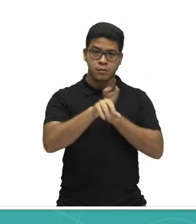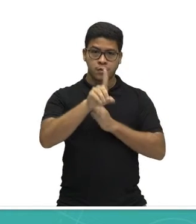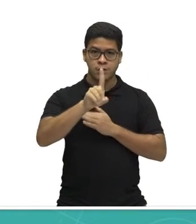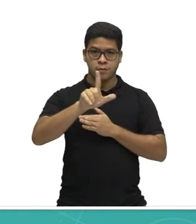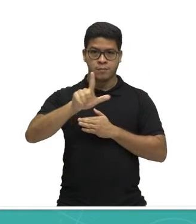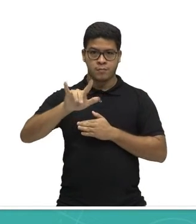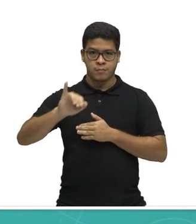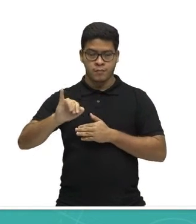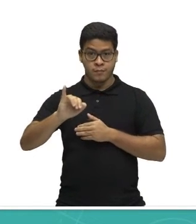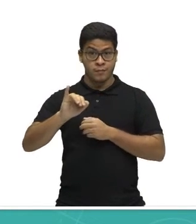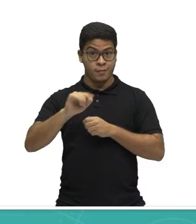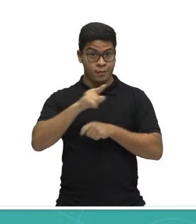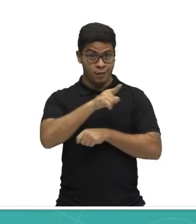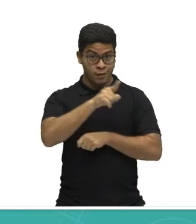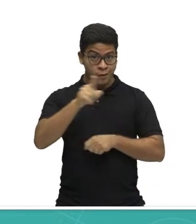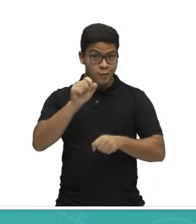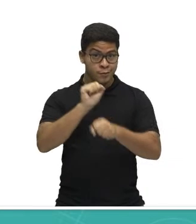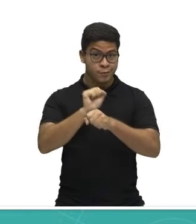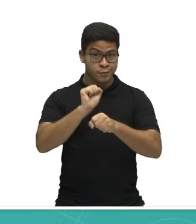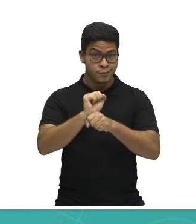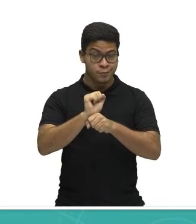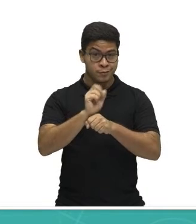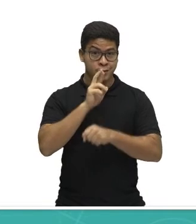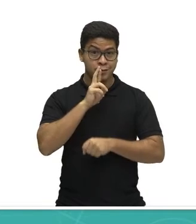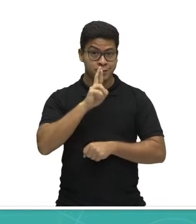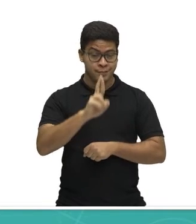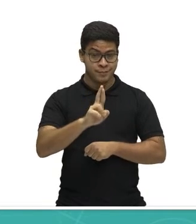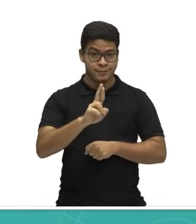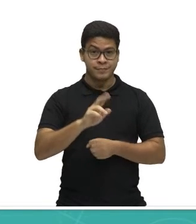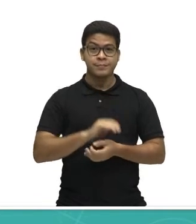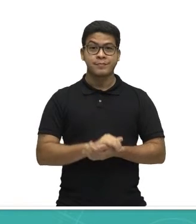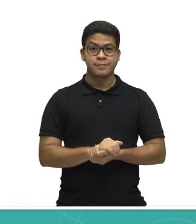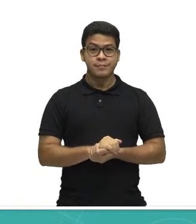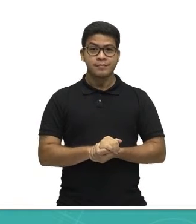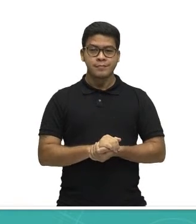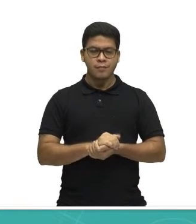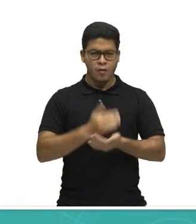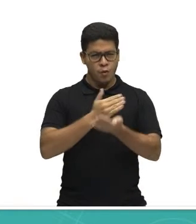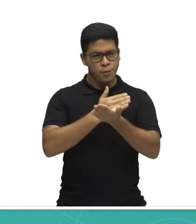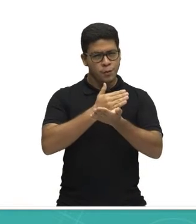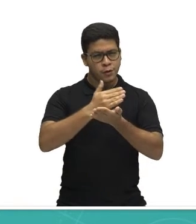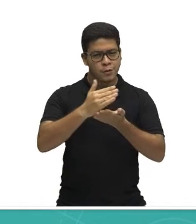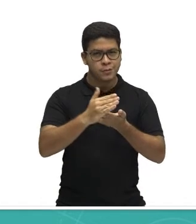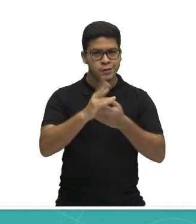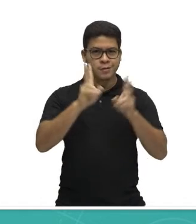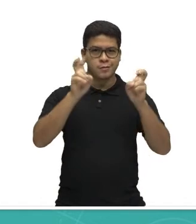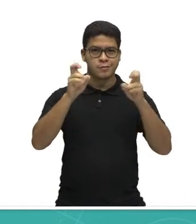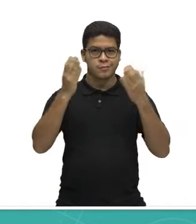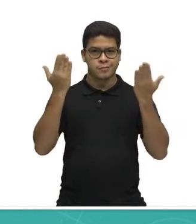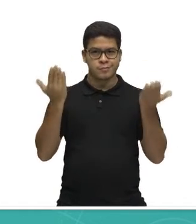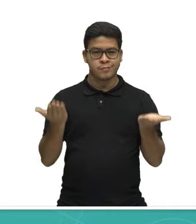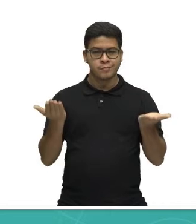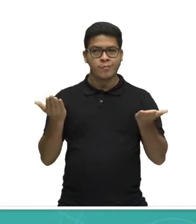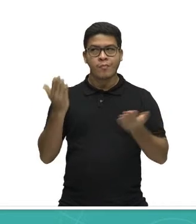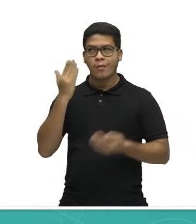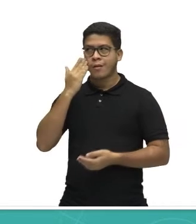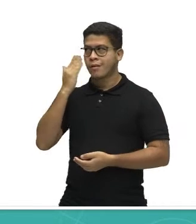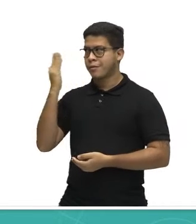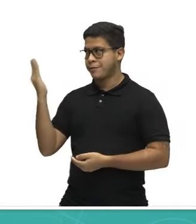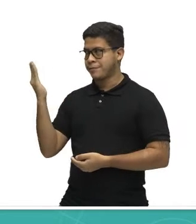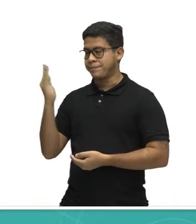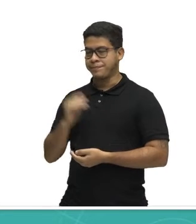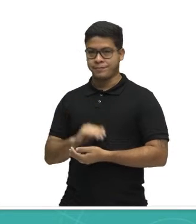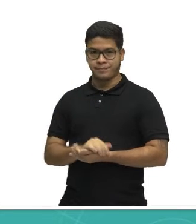DLI. Eu conto com a participação de vocês. Então, vamos dar início ao conteúdo da aula de hoje. Bem, hoje nós vamos